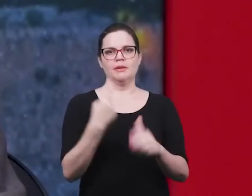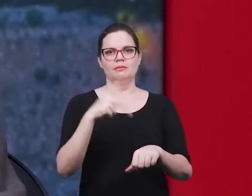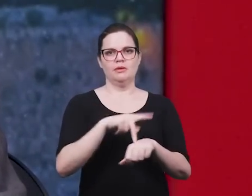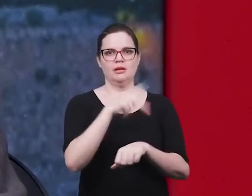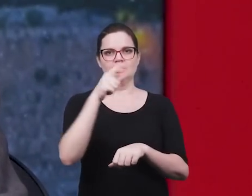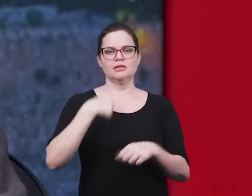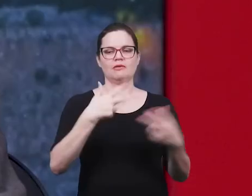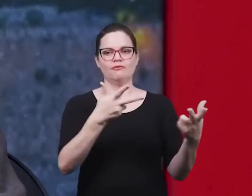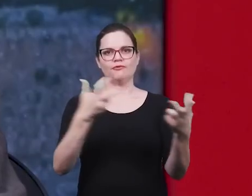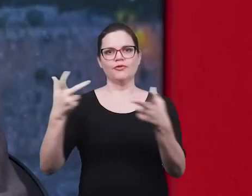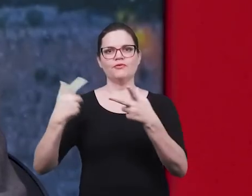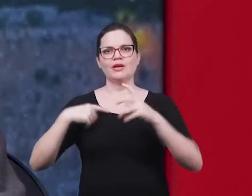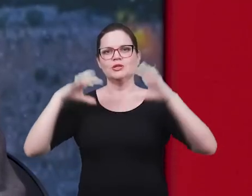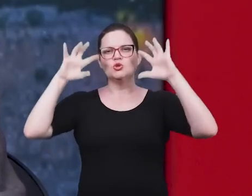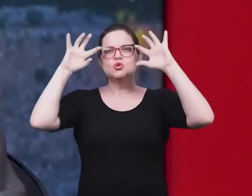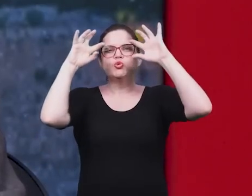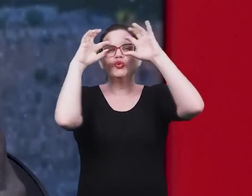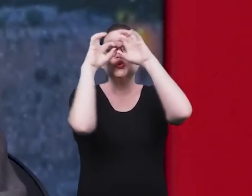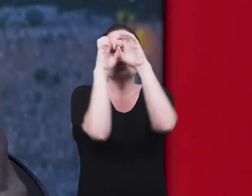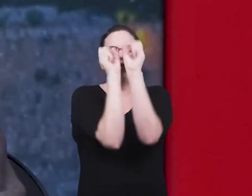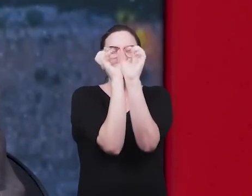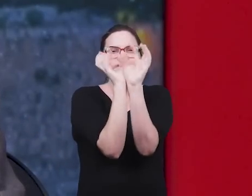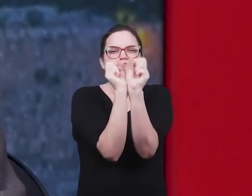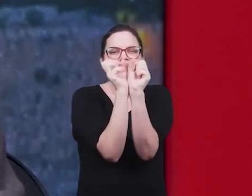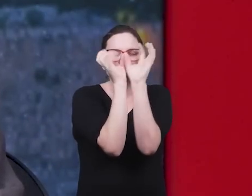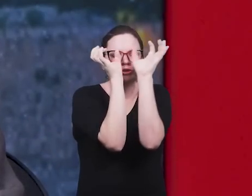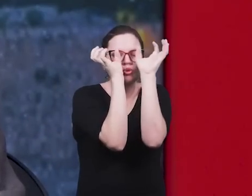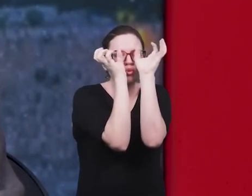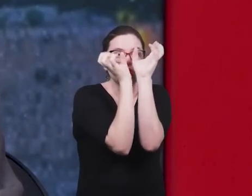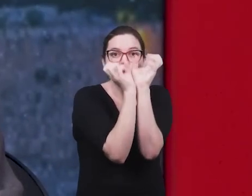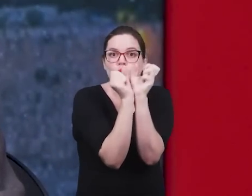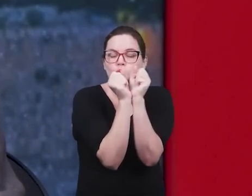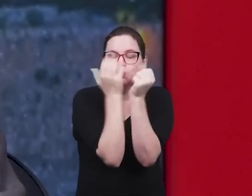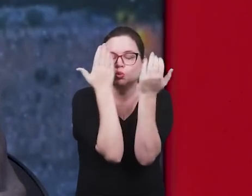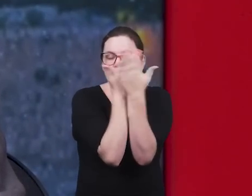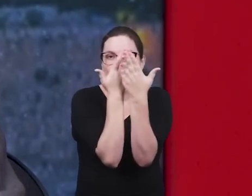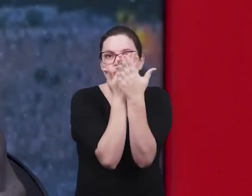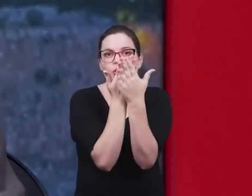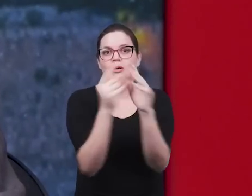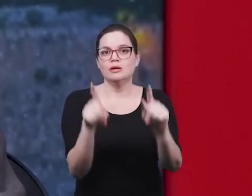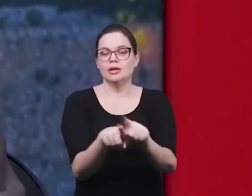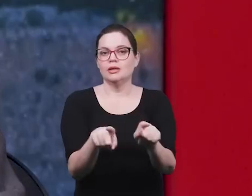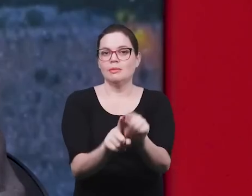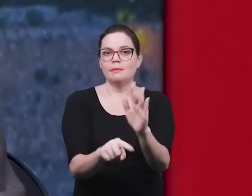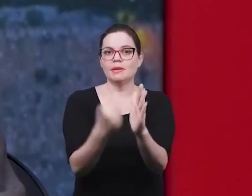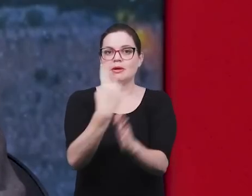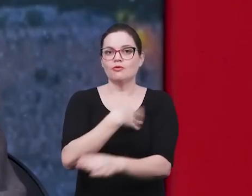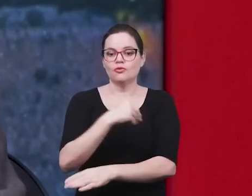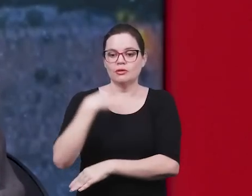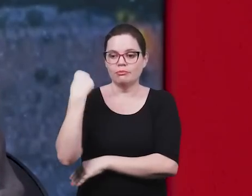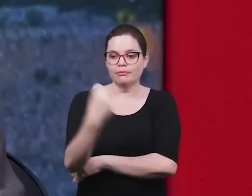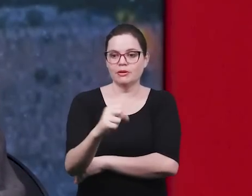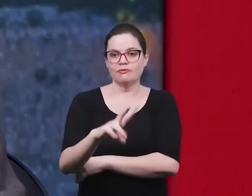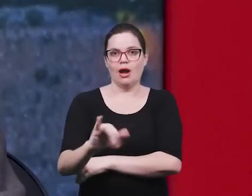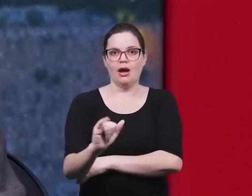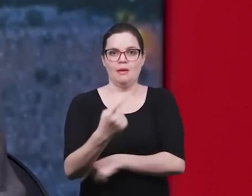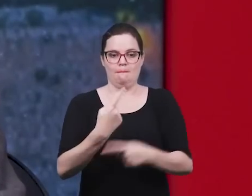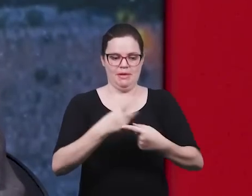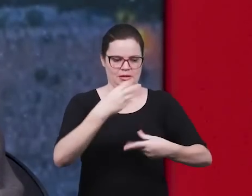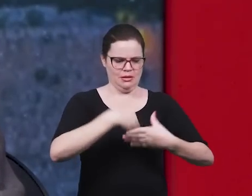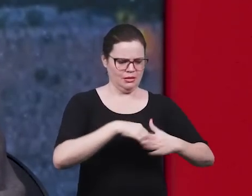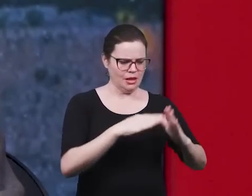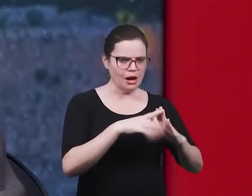vindo da praga das trevas, né? Exatamente. E ali haveria a morte também dos primogênitos, porque onde o